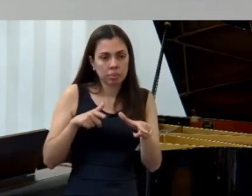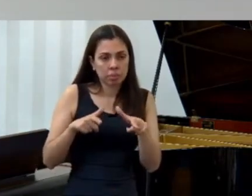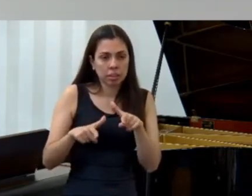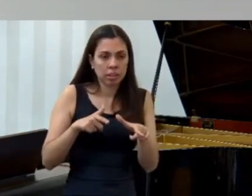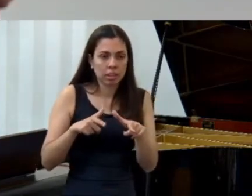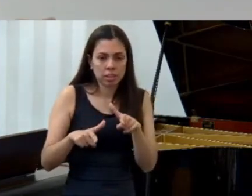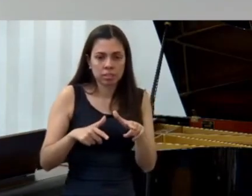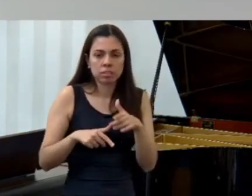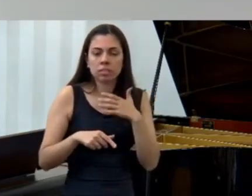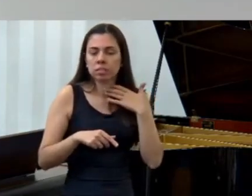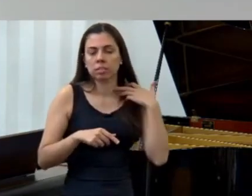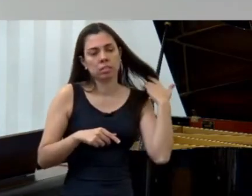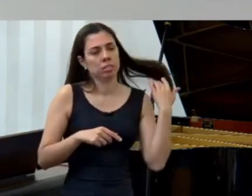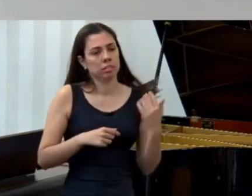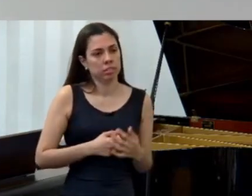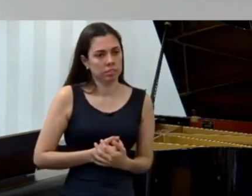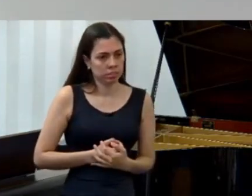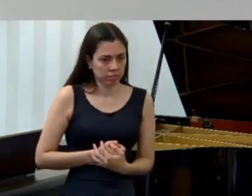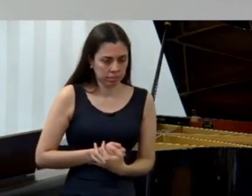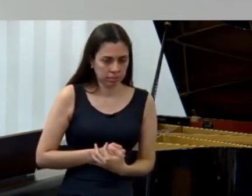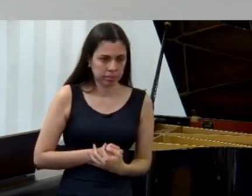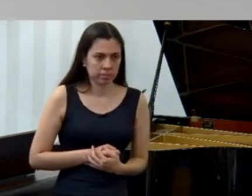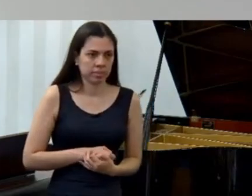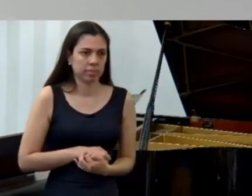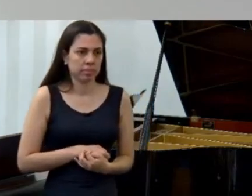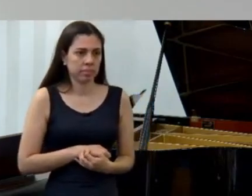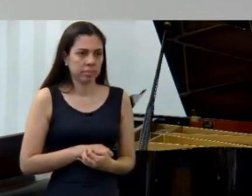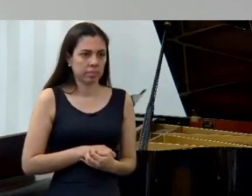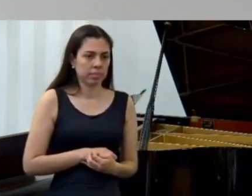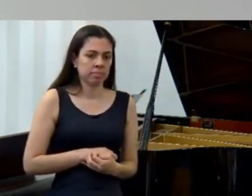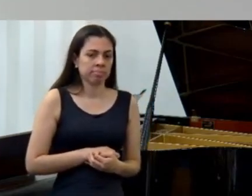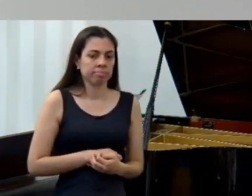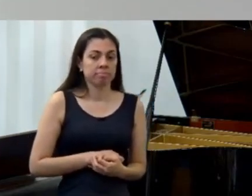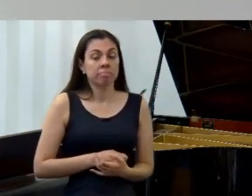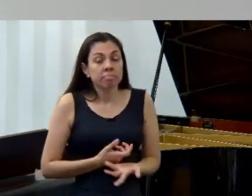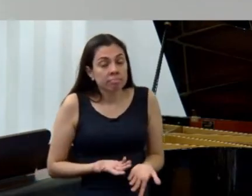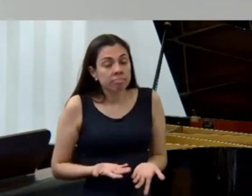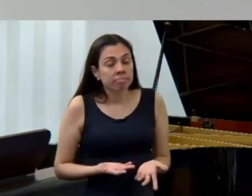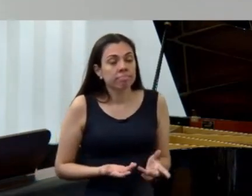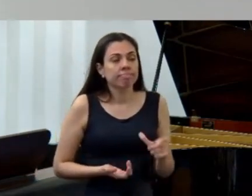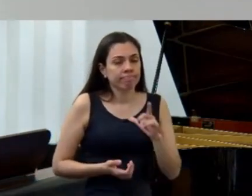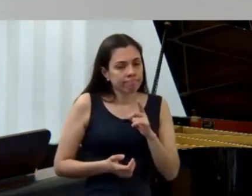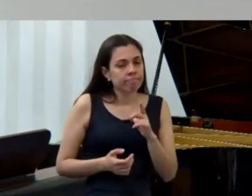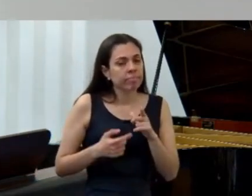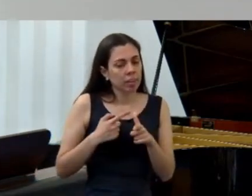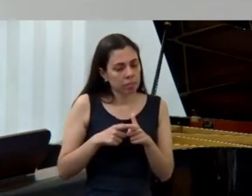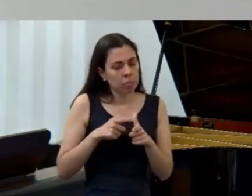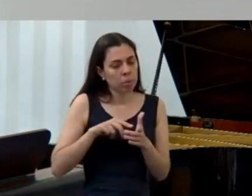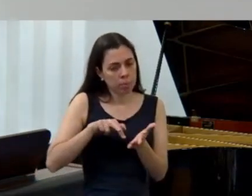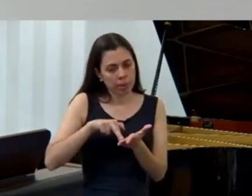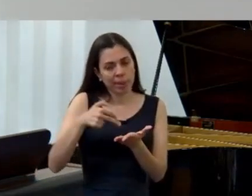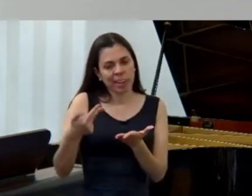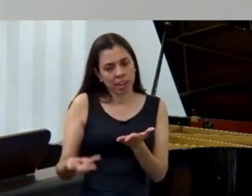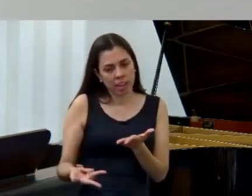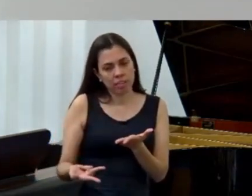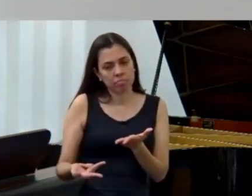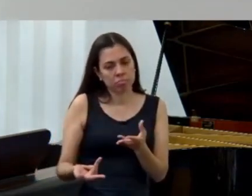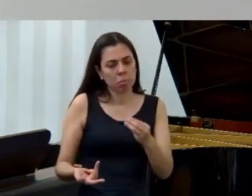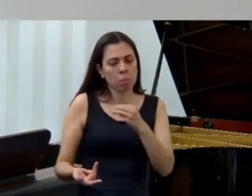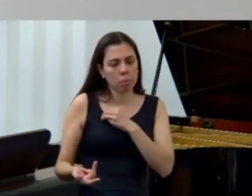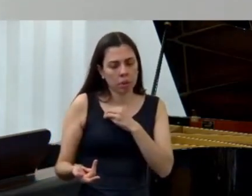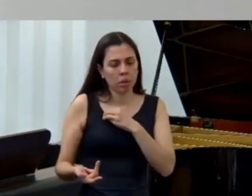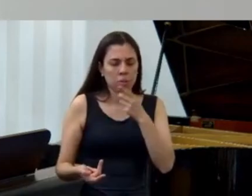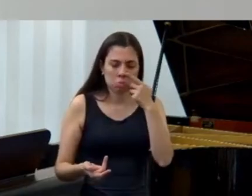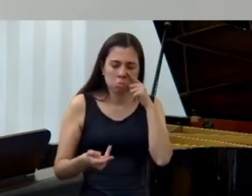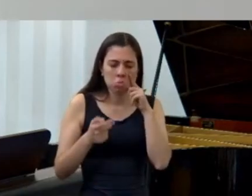próprios pecados por causa da nossa natureza caída. Fracassamos muitas vezes e caímos, e